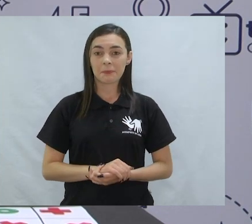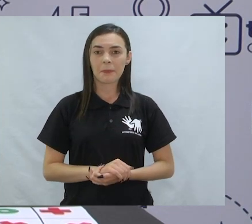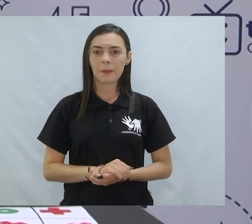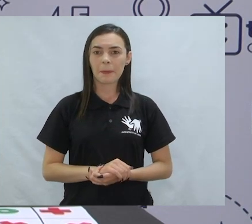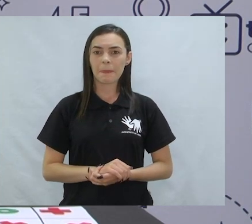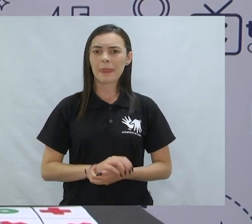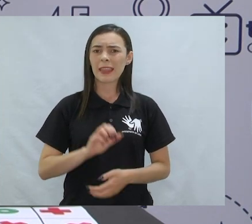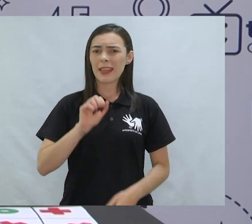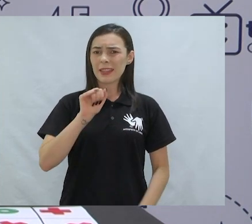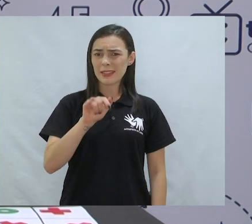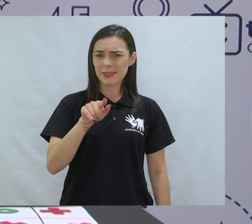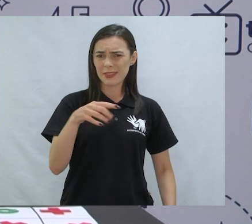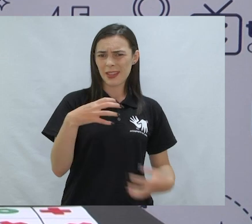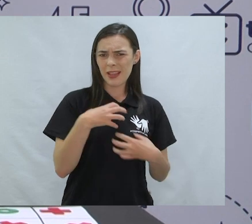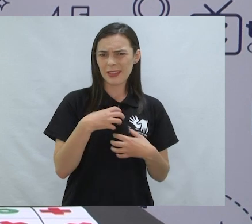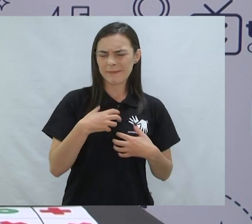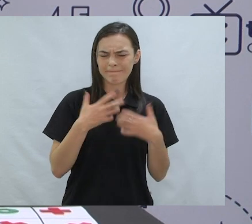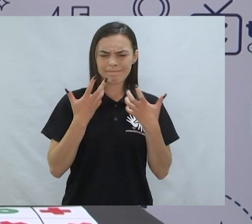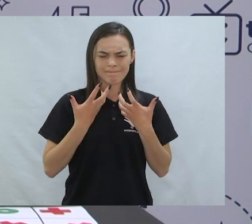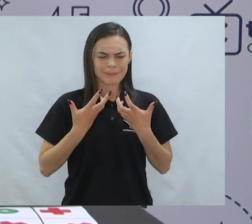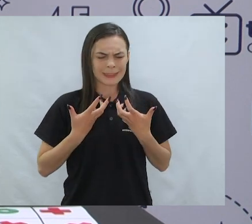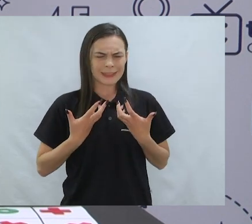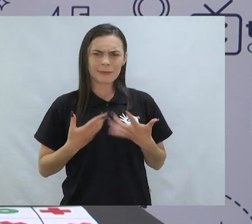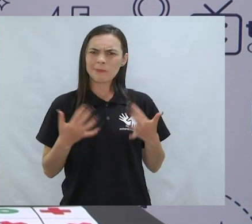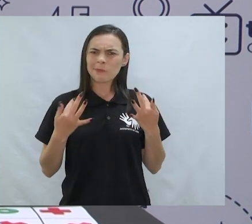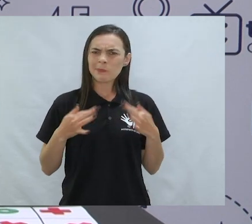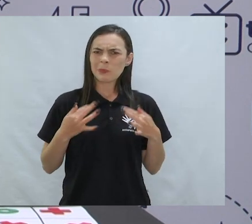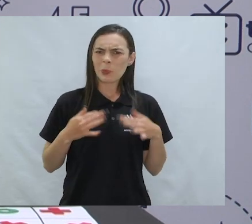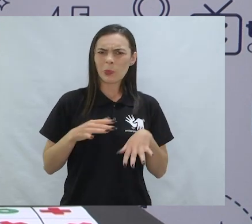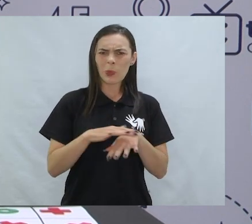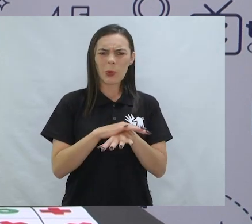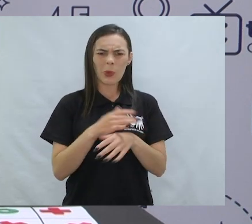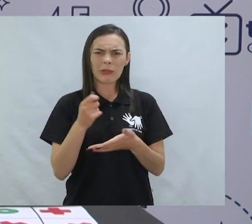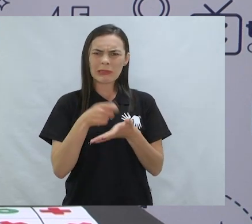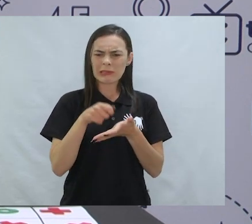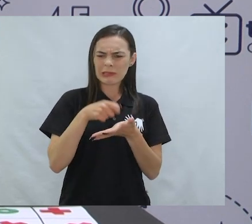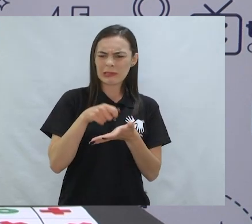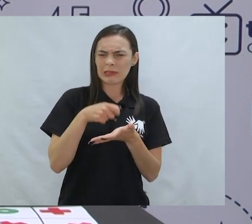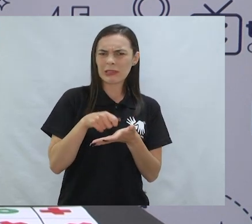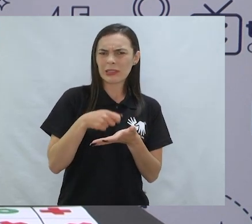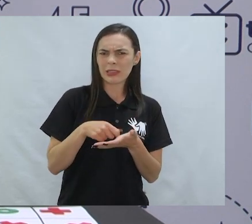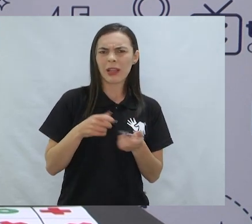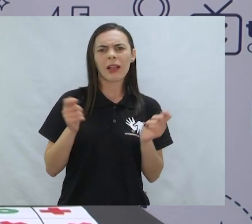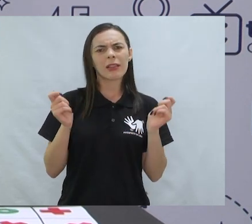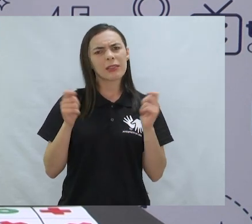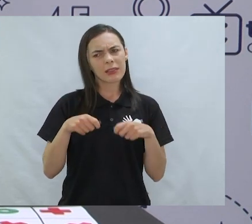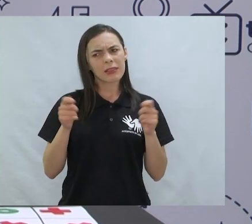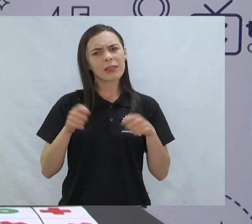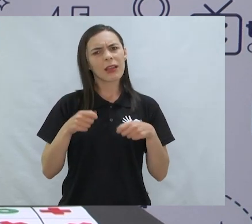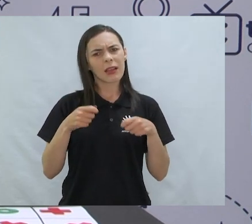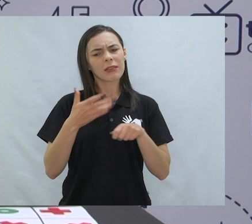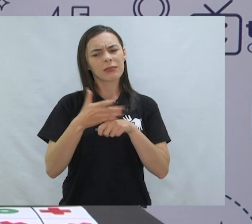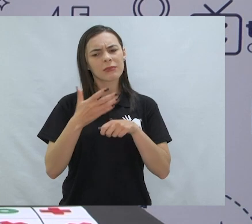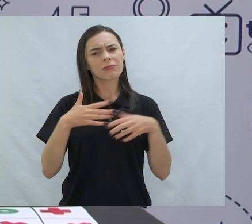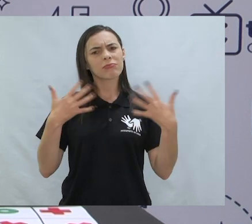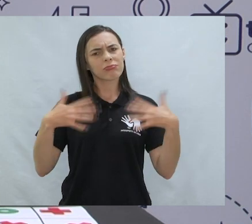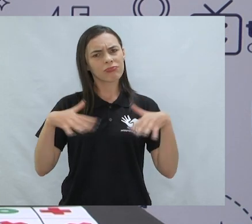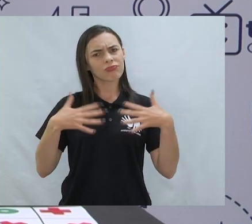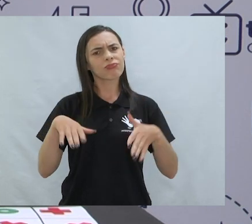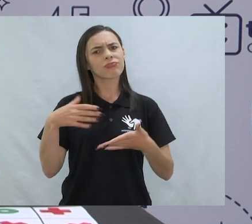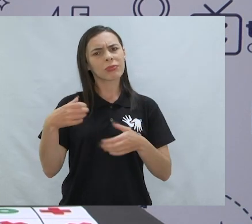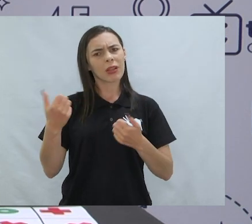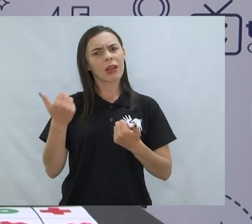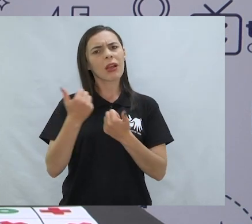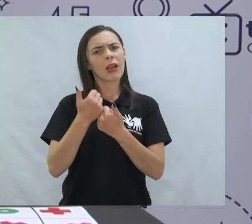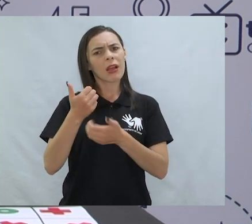bem. Sempre que vocês sentirem que cansou um pouquinho, de vocês escreverem muito, podem fazer isso aqui. Isso